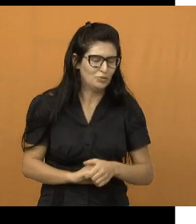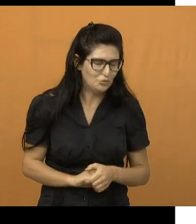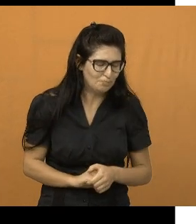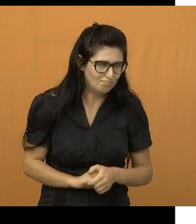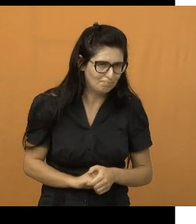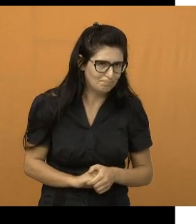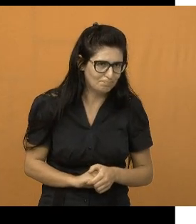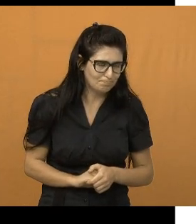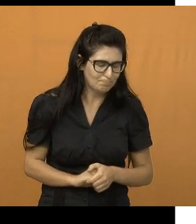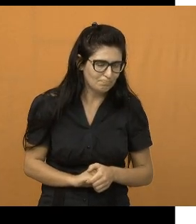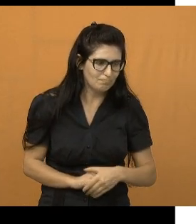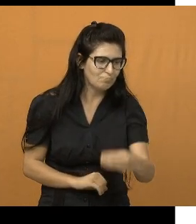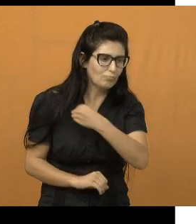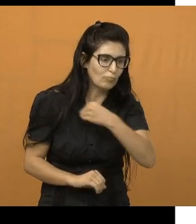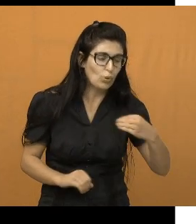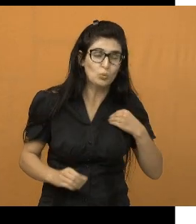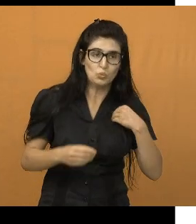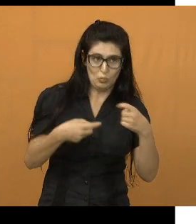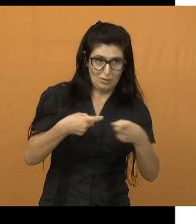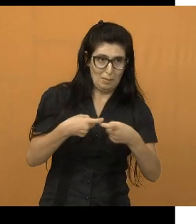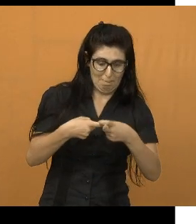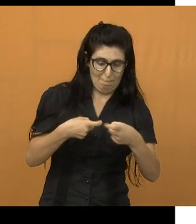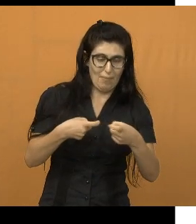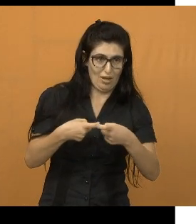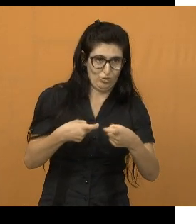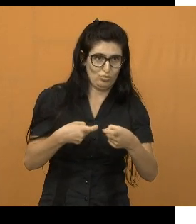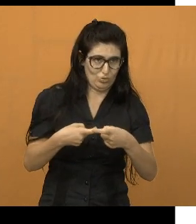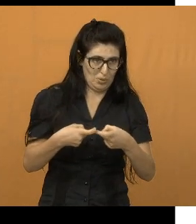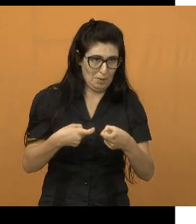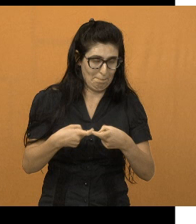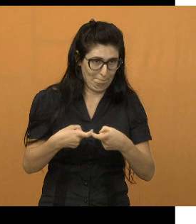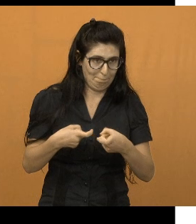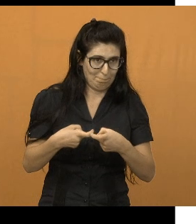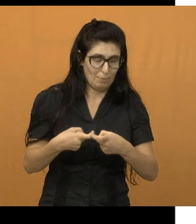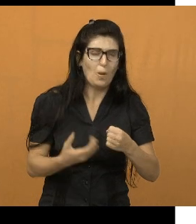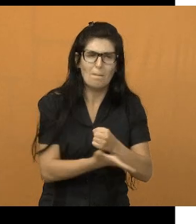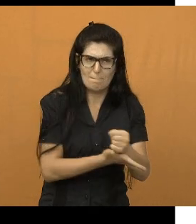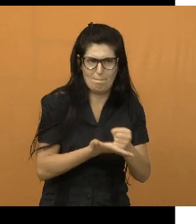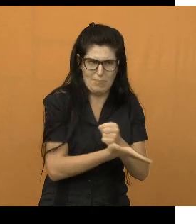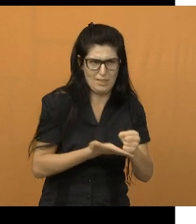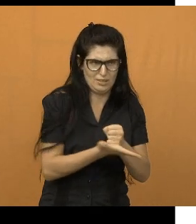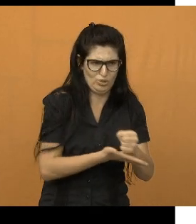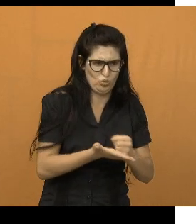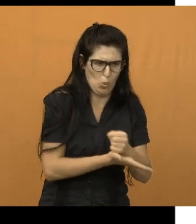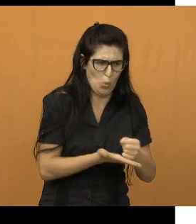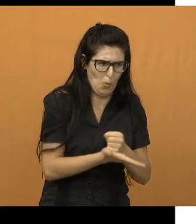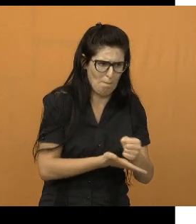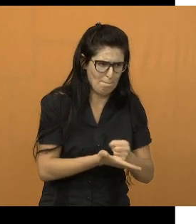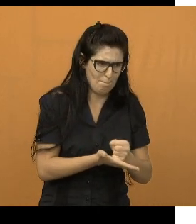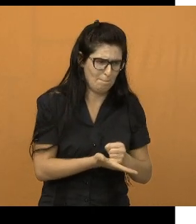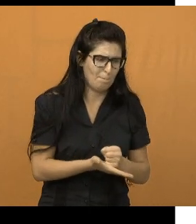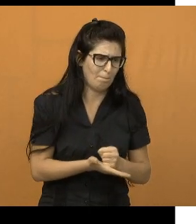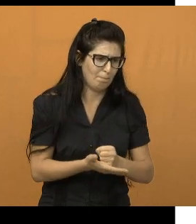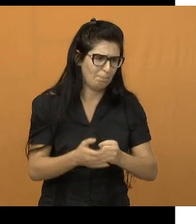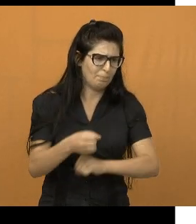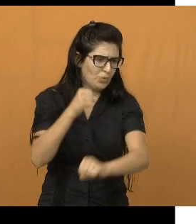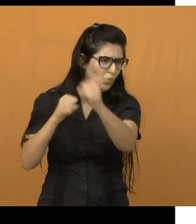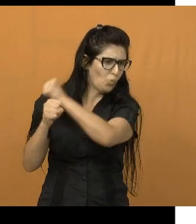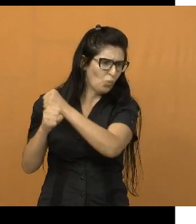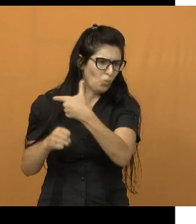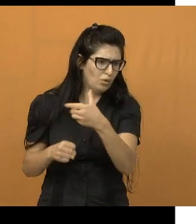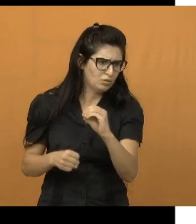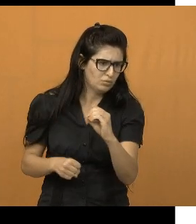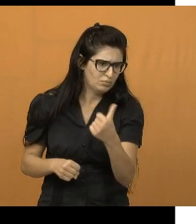Com relação às consultas médicas geradas na atenção básica, Fechamos o ano de 2017